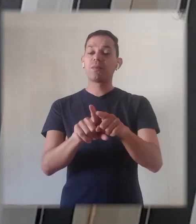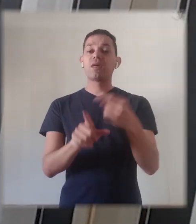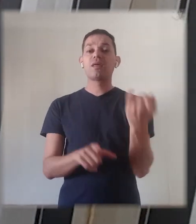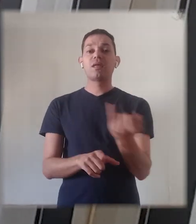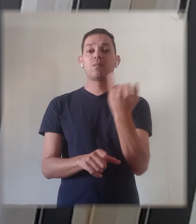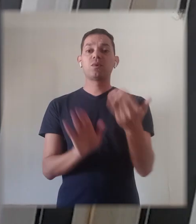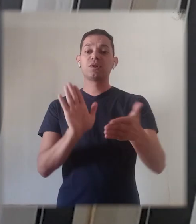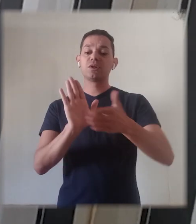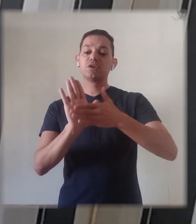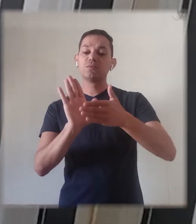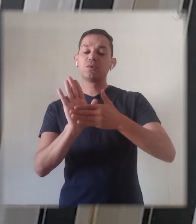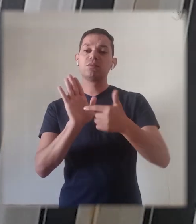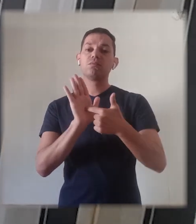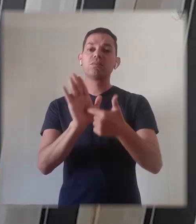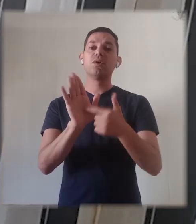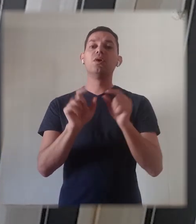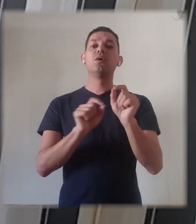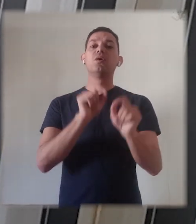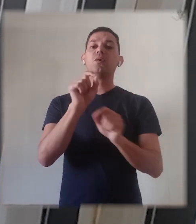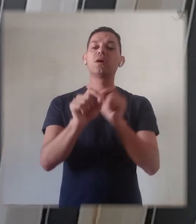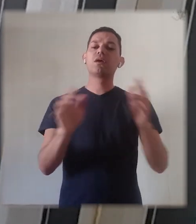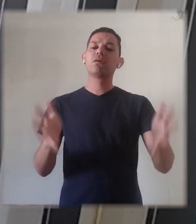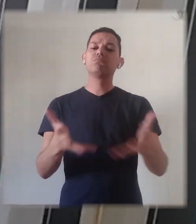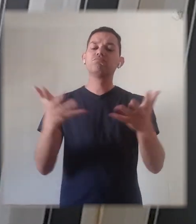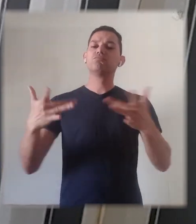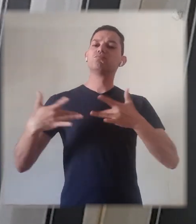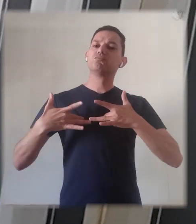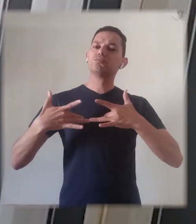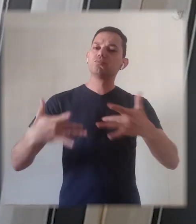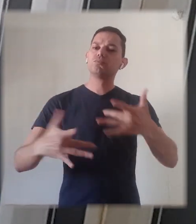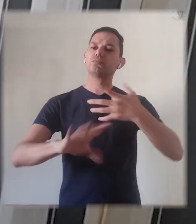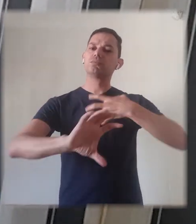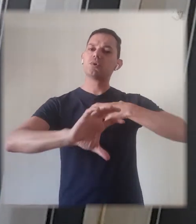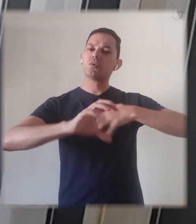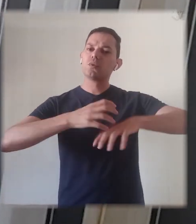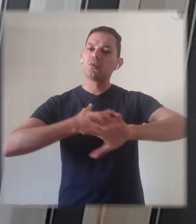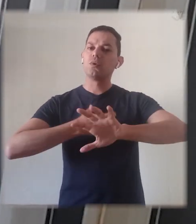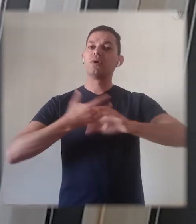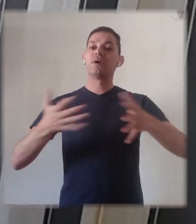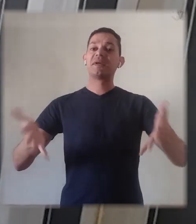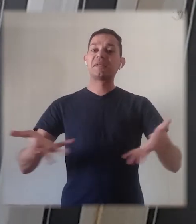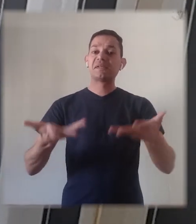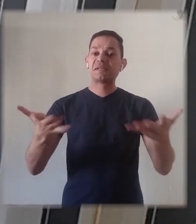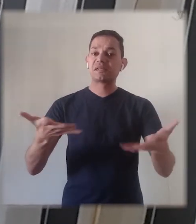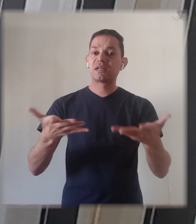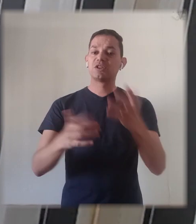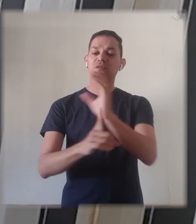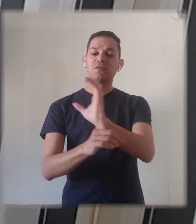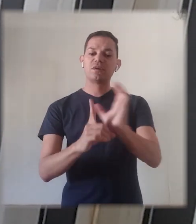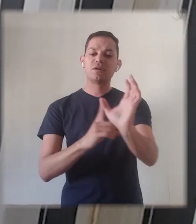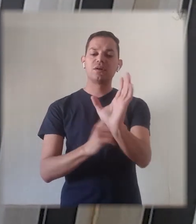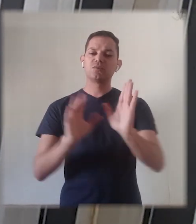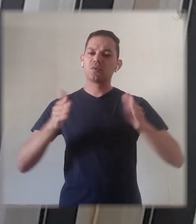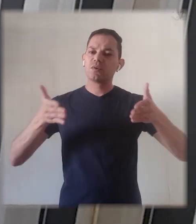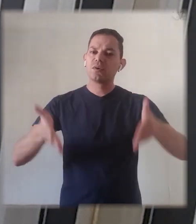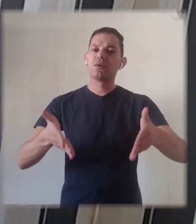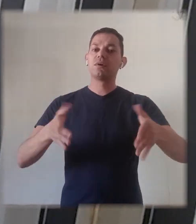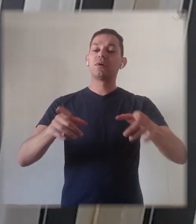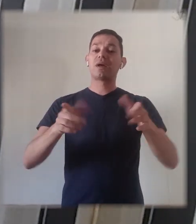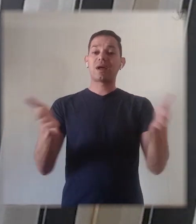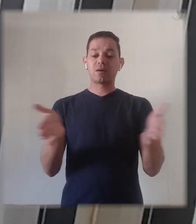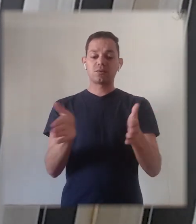para poder propor nesses acolhimentos é o estímulo ao espírito solidário, incentivando a participação do aluno